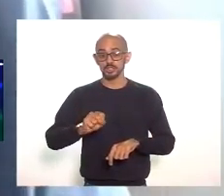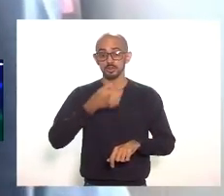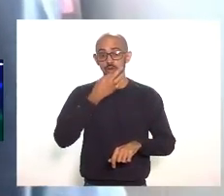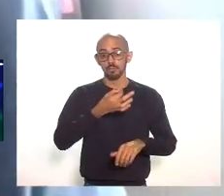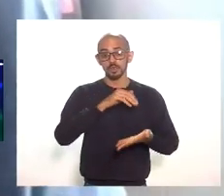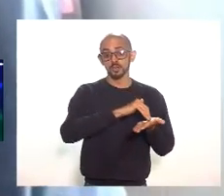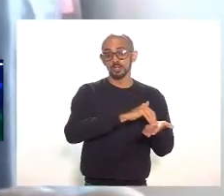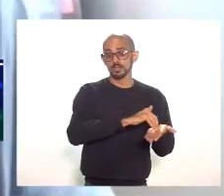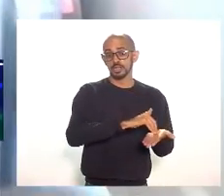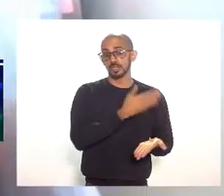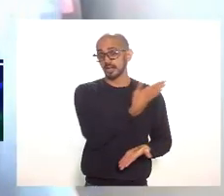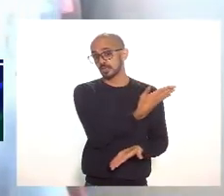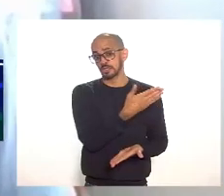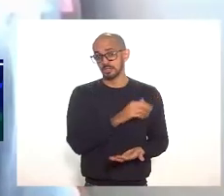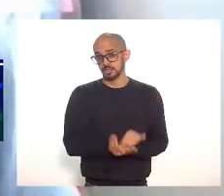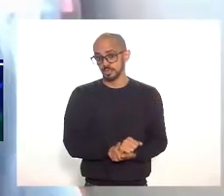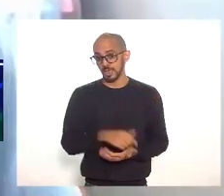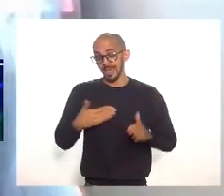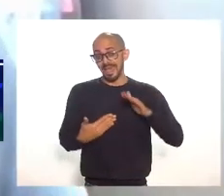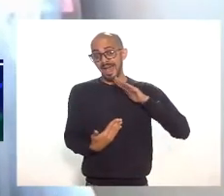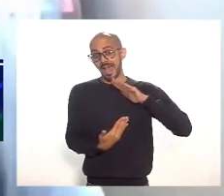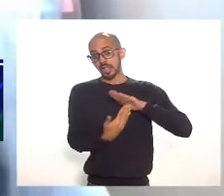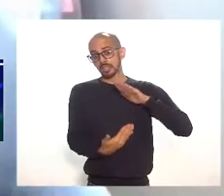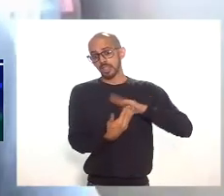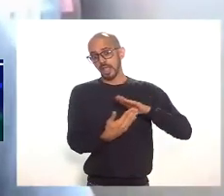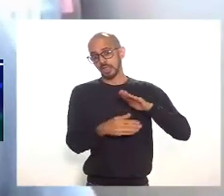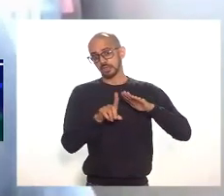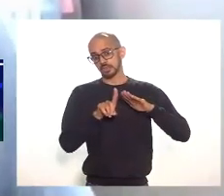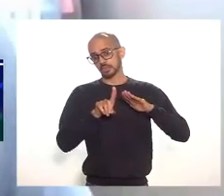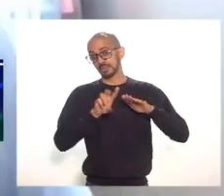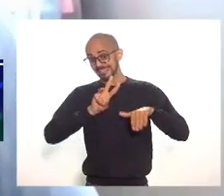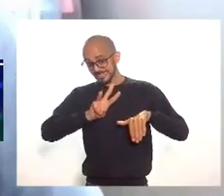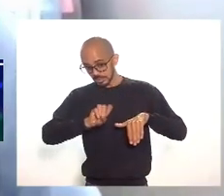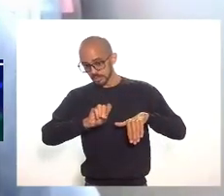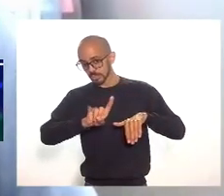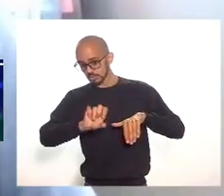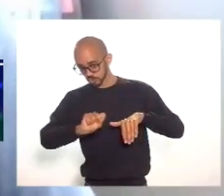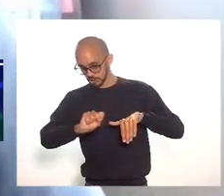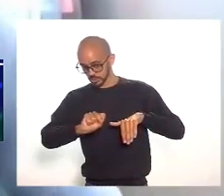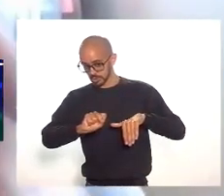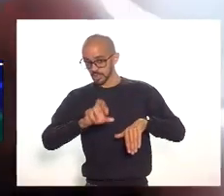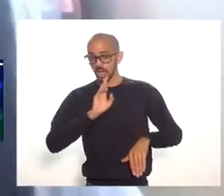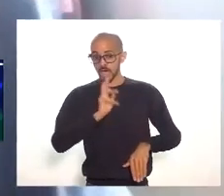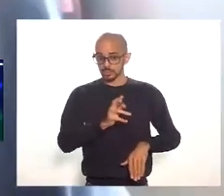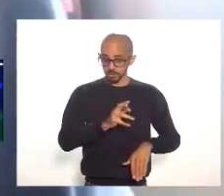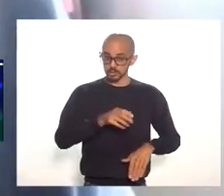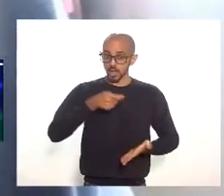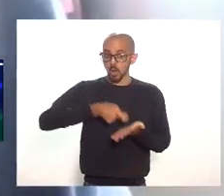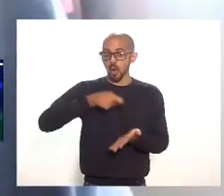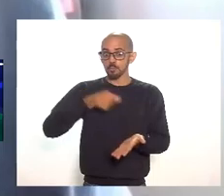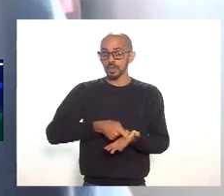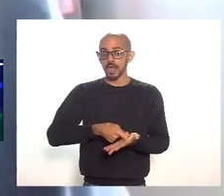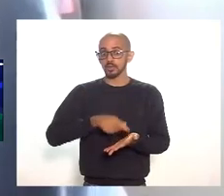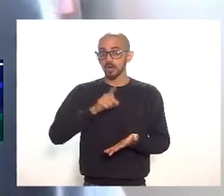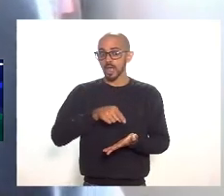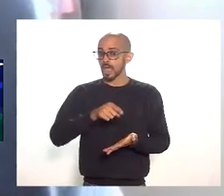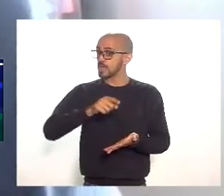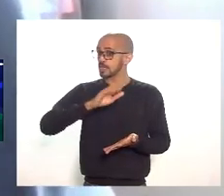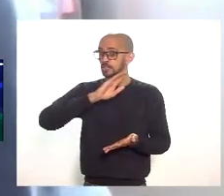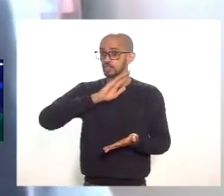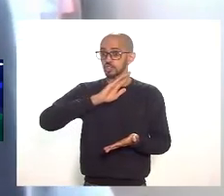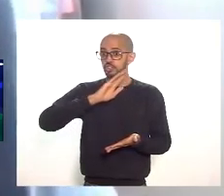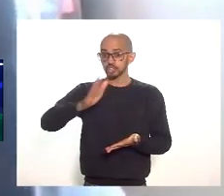ser antes, é até 30 dias. E a resposta, obrigatoriamente, é dirigida à presidência